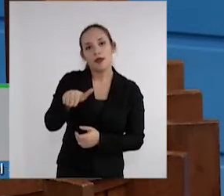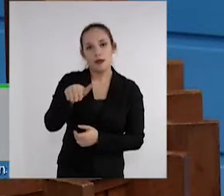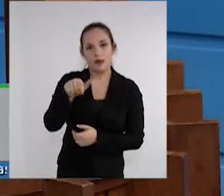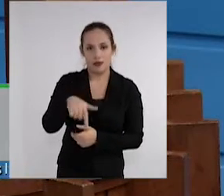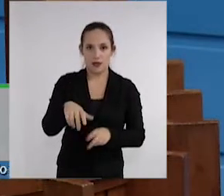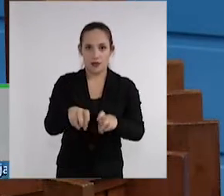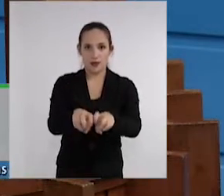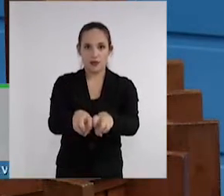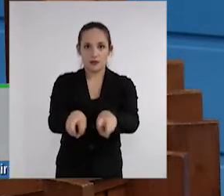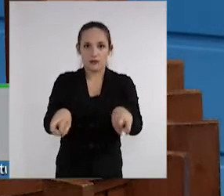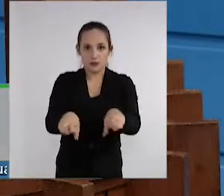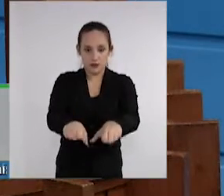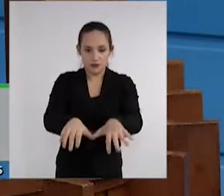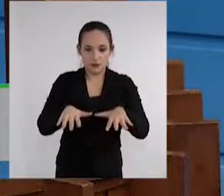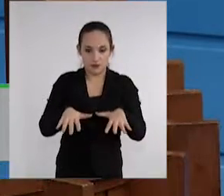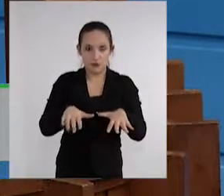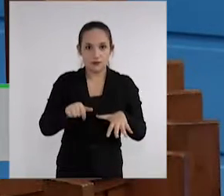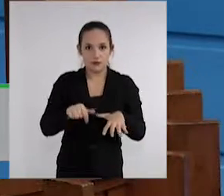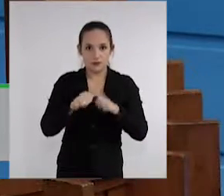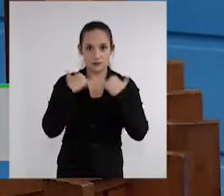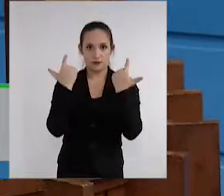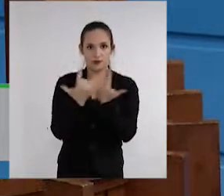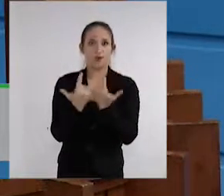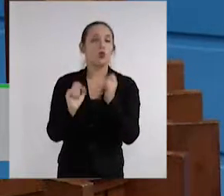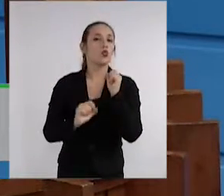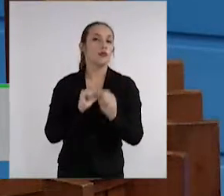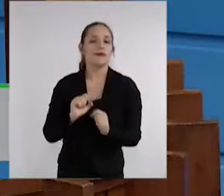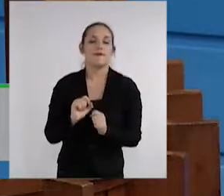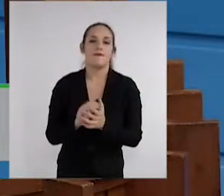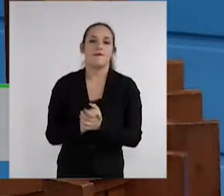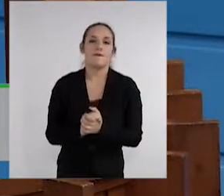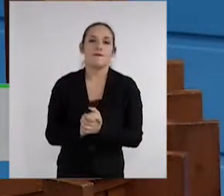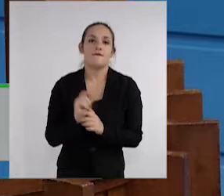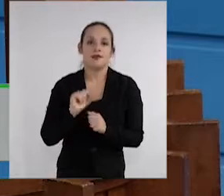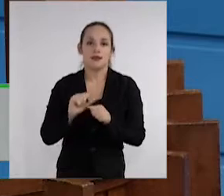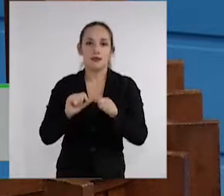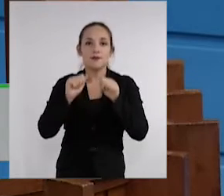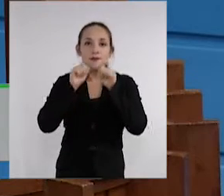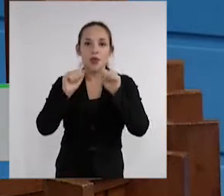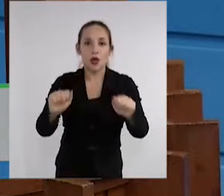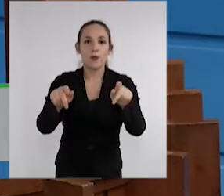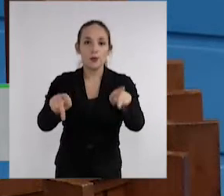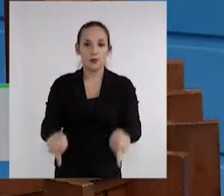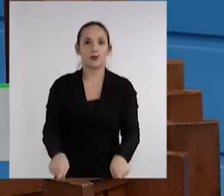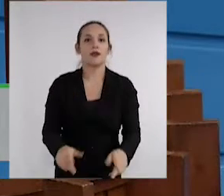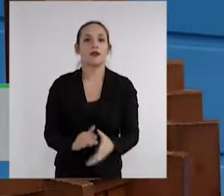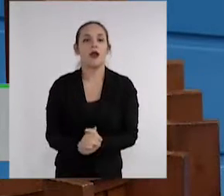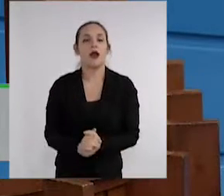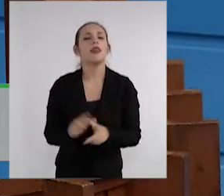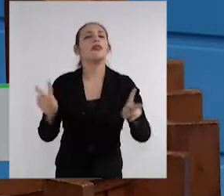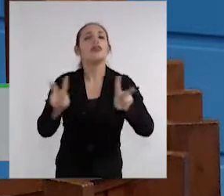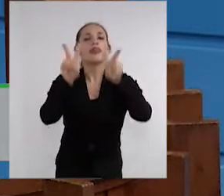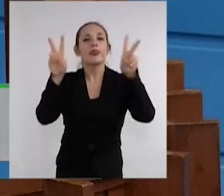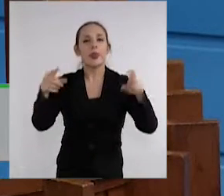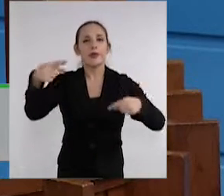da Assembleia Legislativa. Nós vamos estar realizando esta audiência pública, que vai